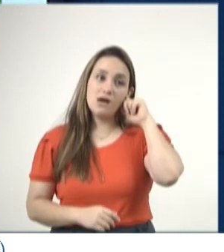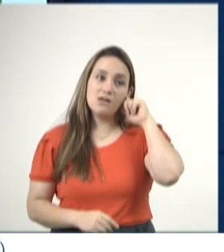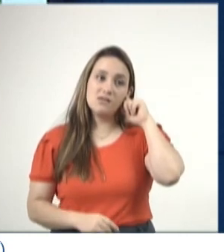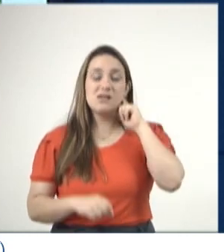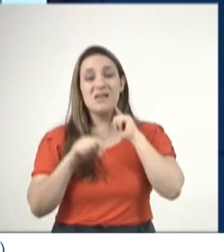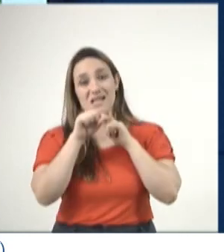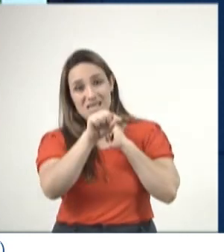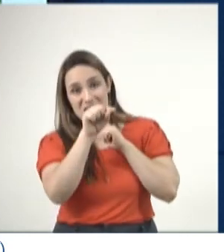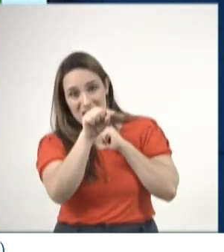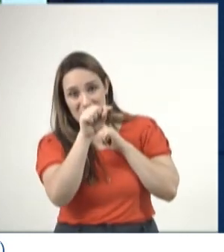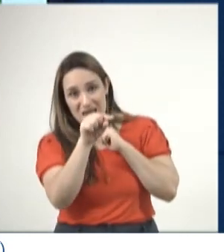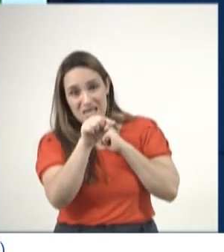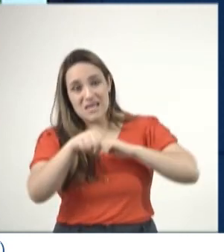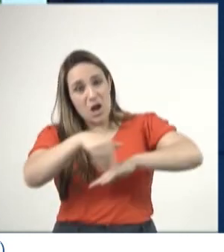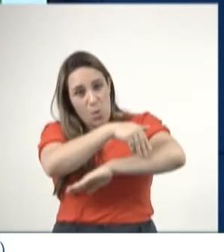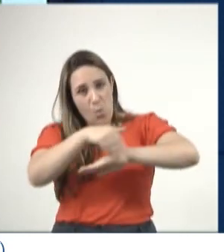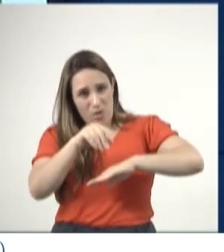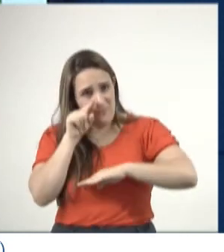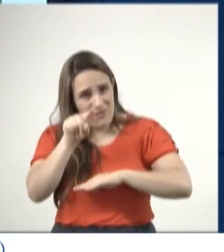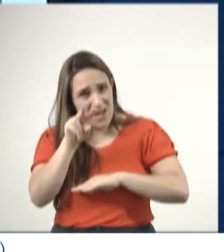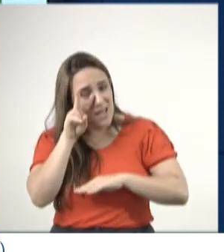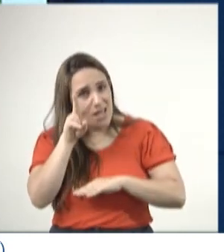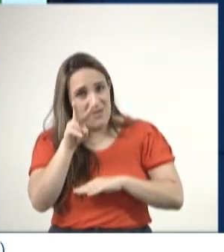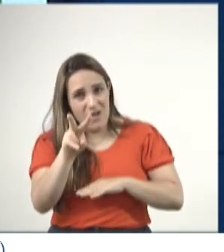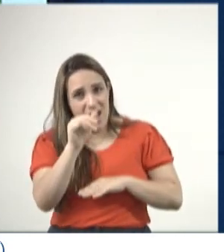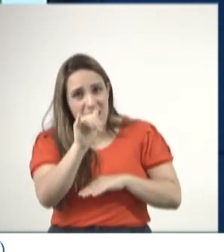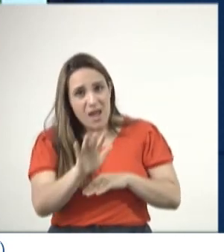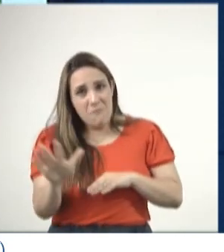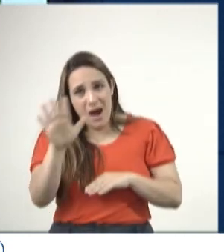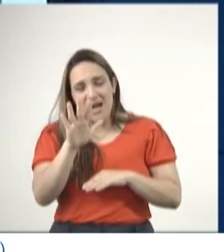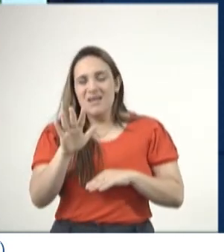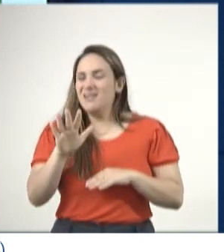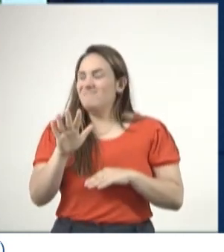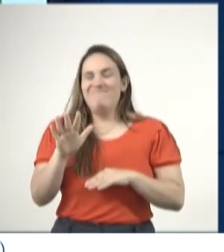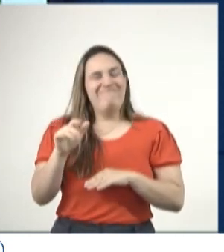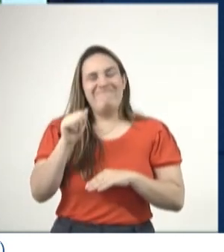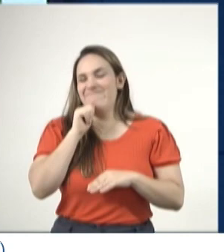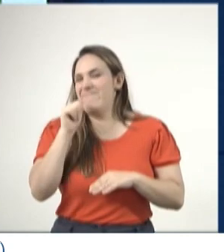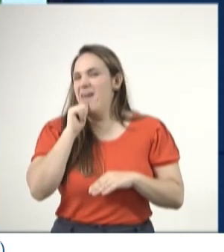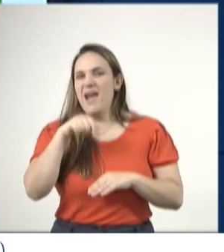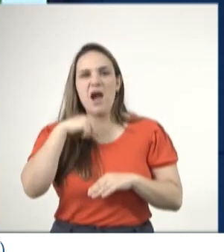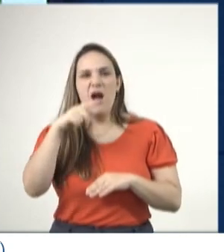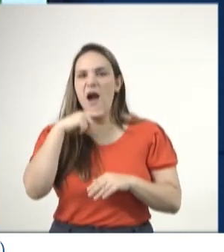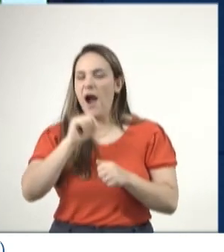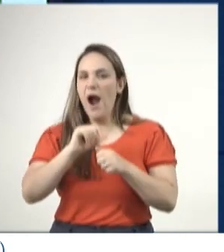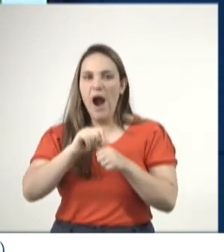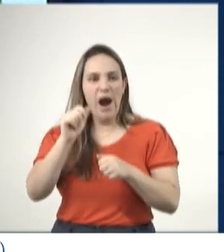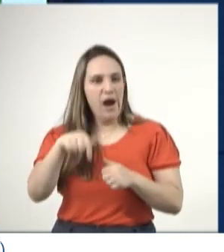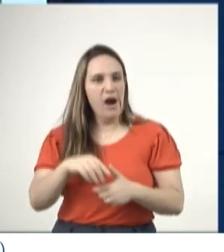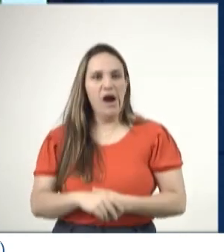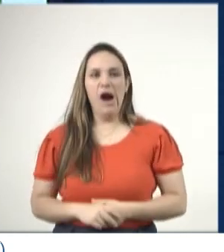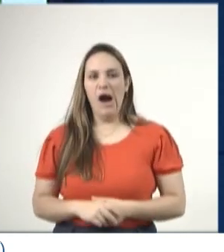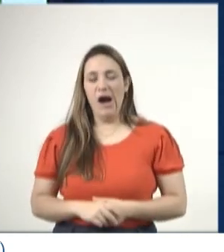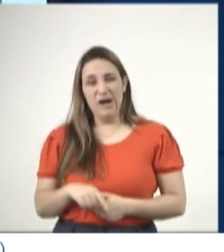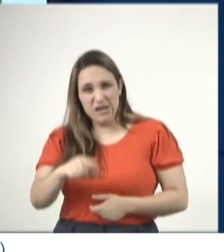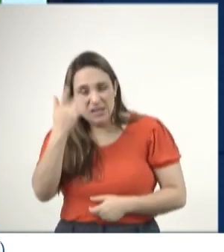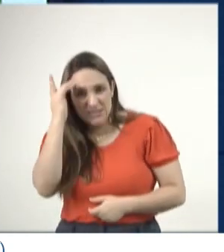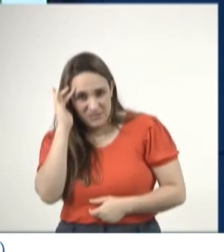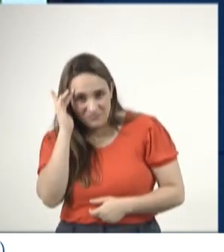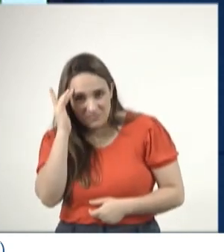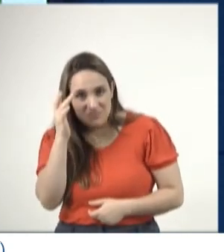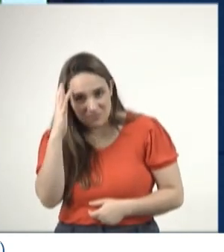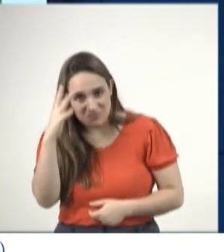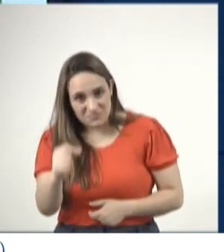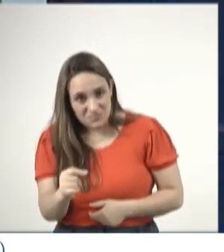uma cultura... A gente ainda tem uma cultura de segurança imatura, né? Criar esse tipo de ação, será que vai resolver ou será que não vai